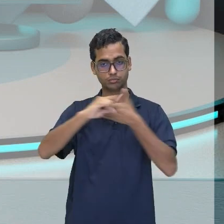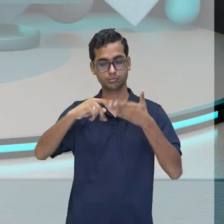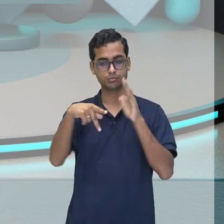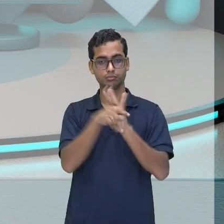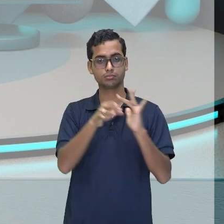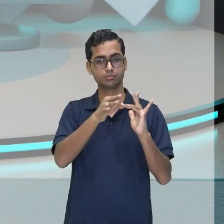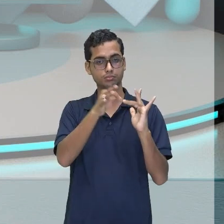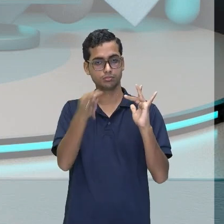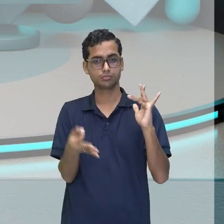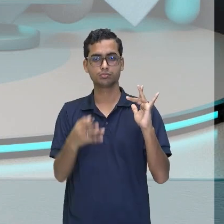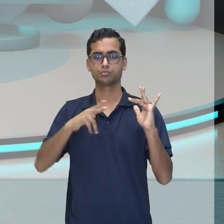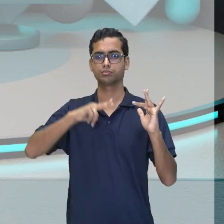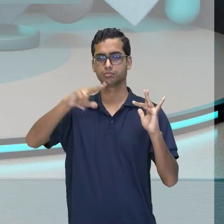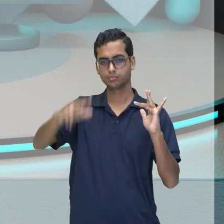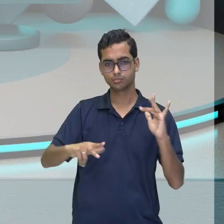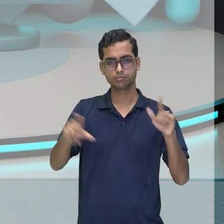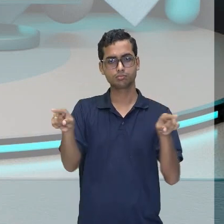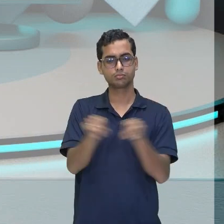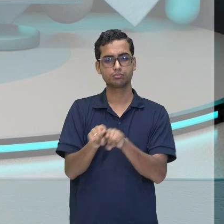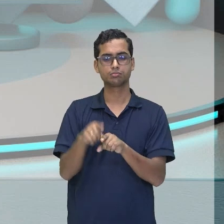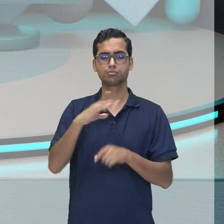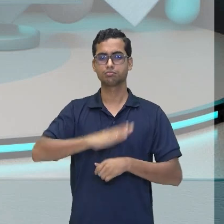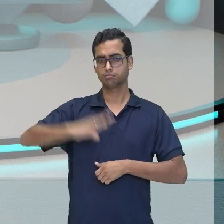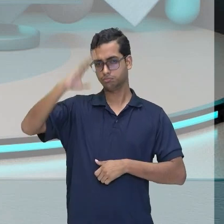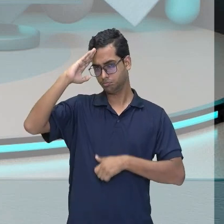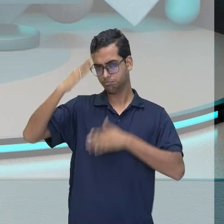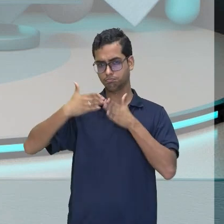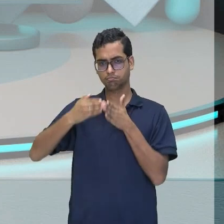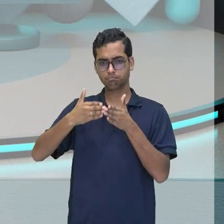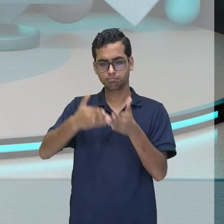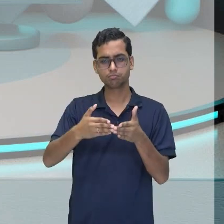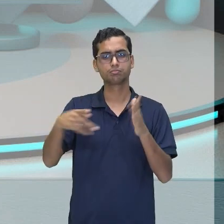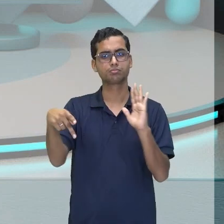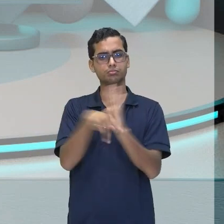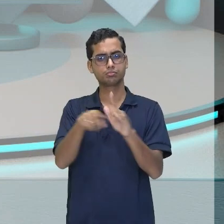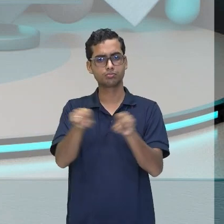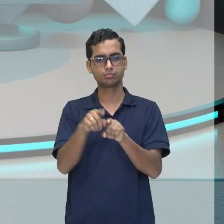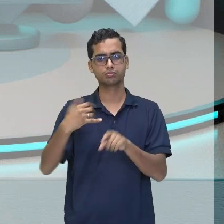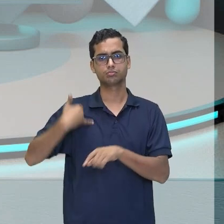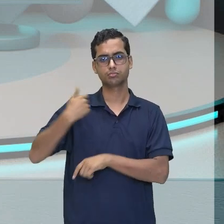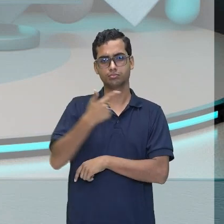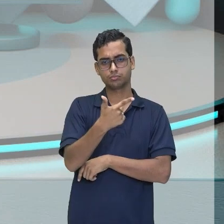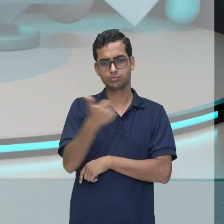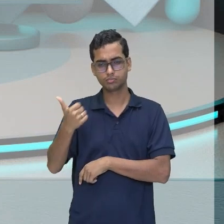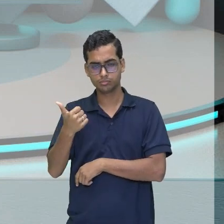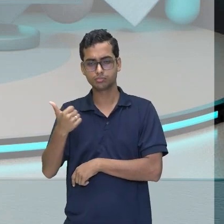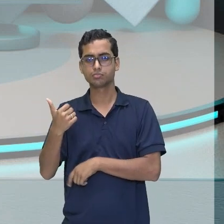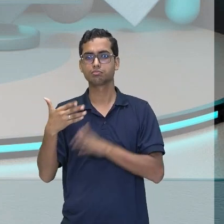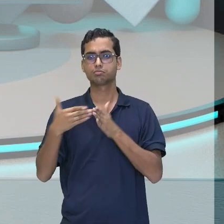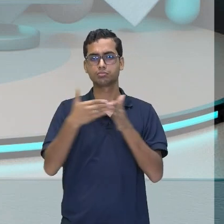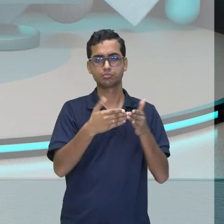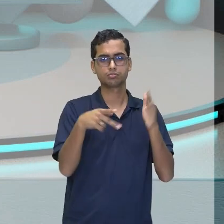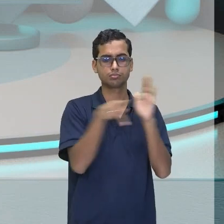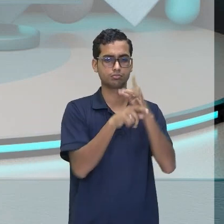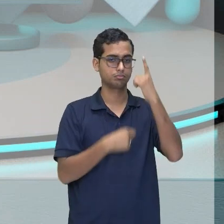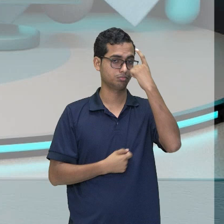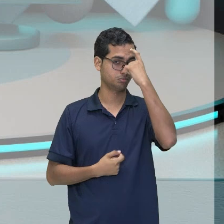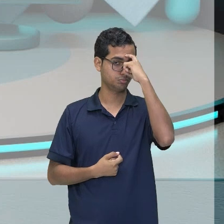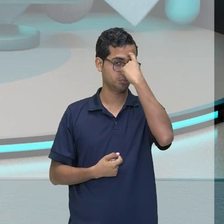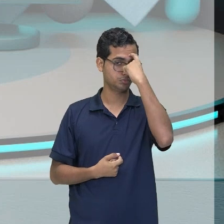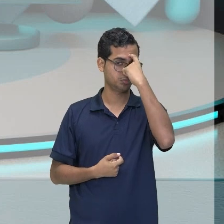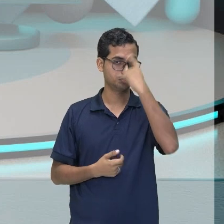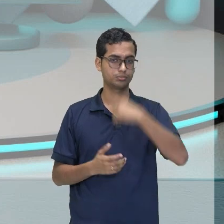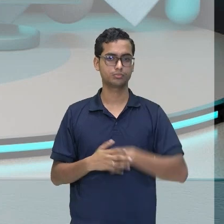arcadismo português. Foi também marinheiro e, aos 21 anos, embarcou para a Índia. Ao